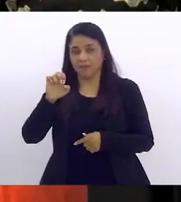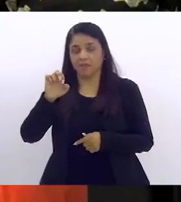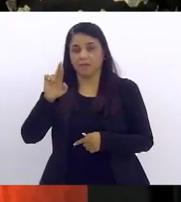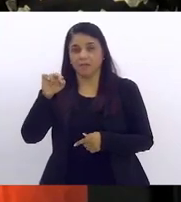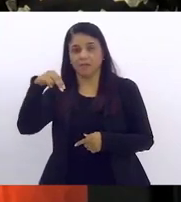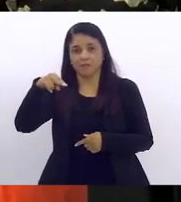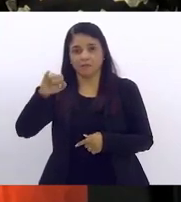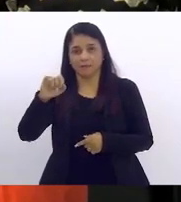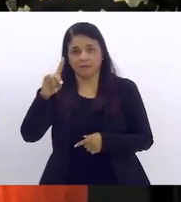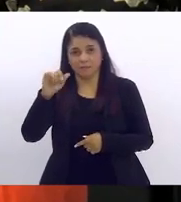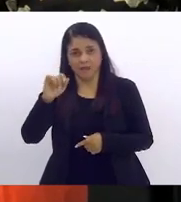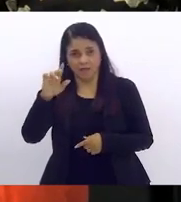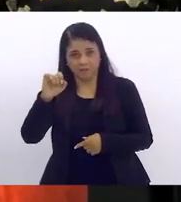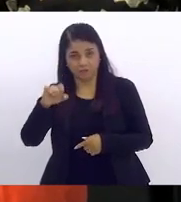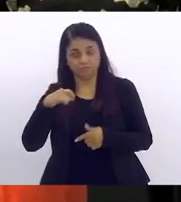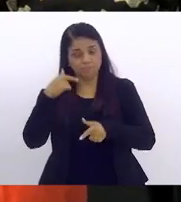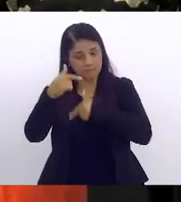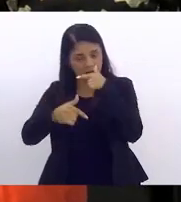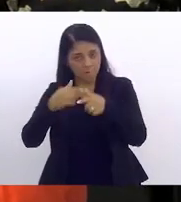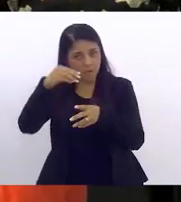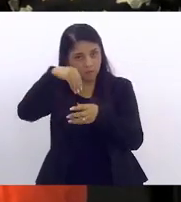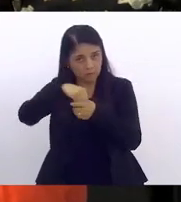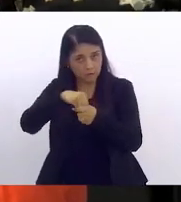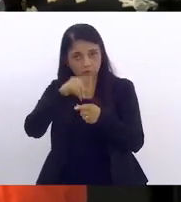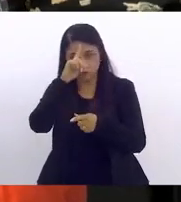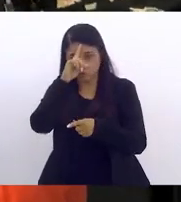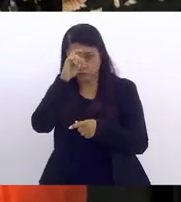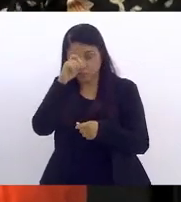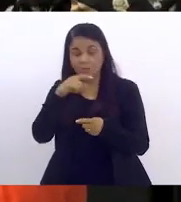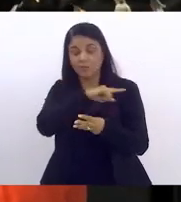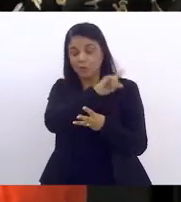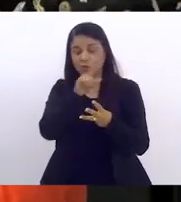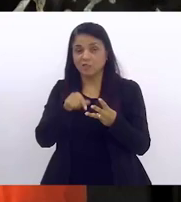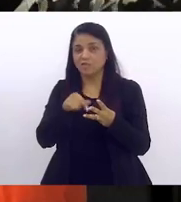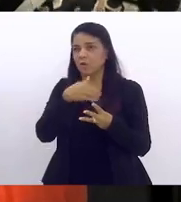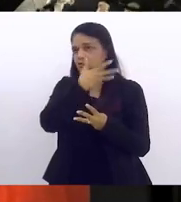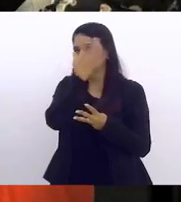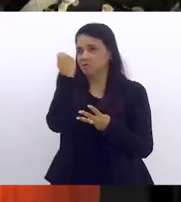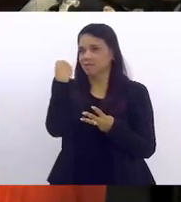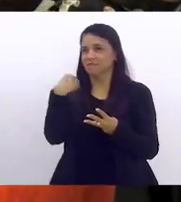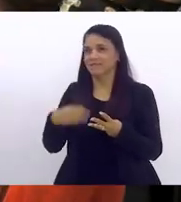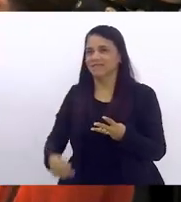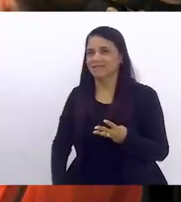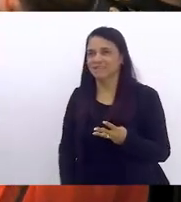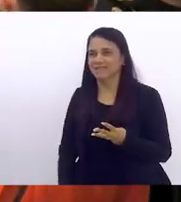ali trabalhando, né? E esqueci o terceiro.